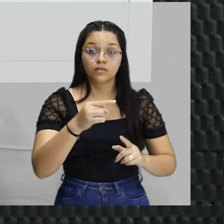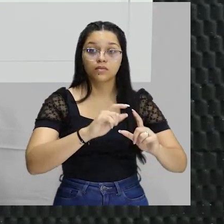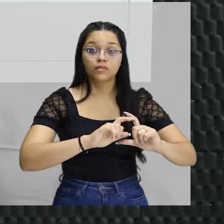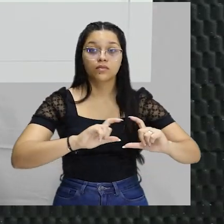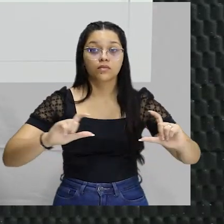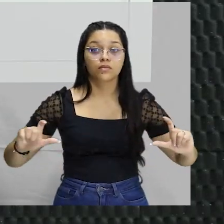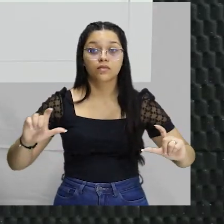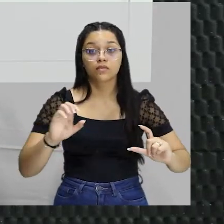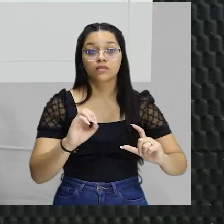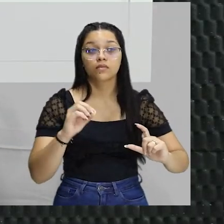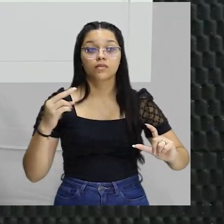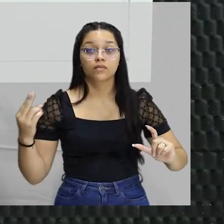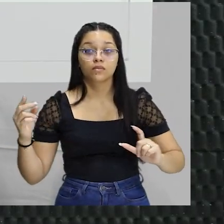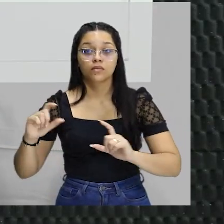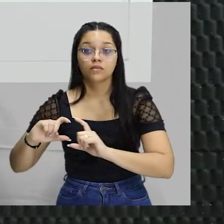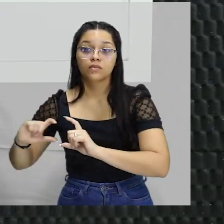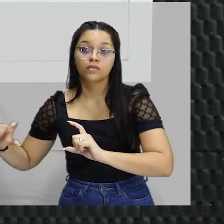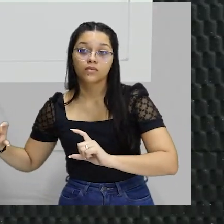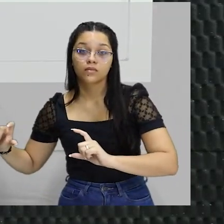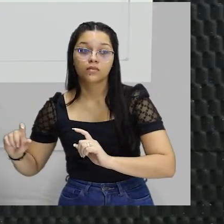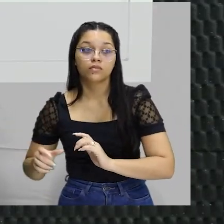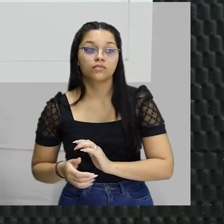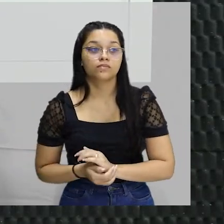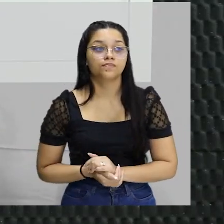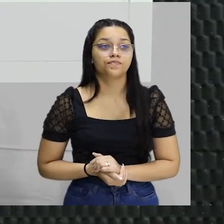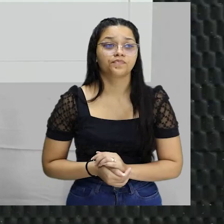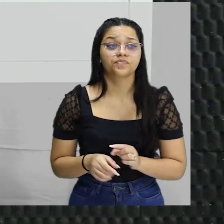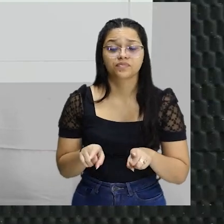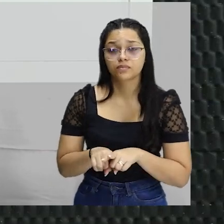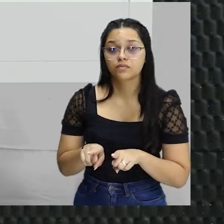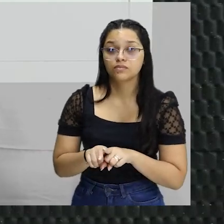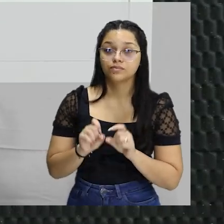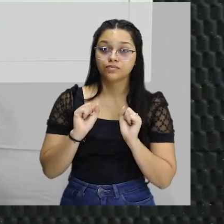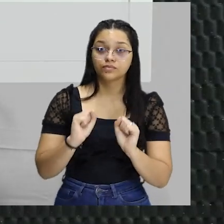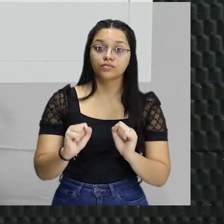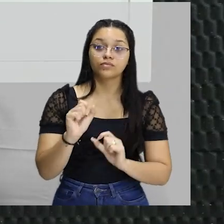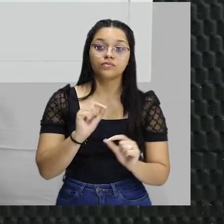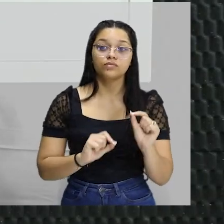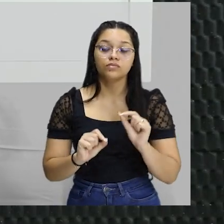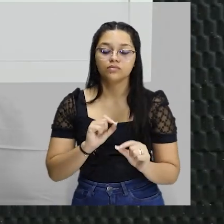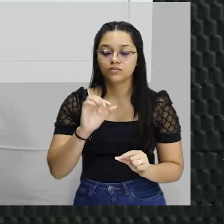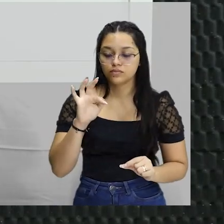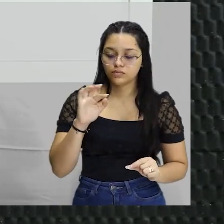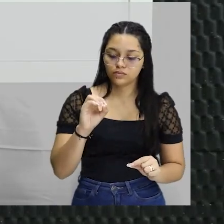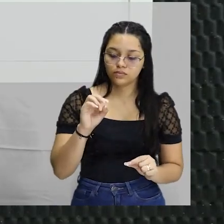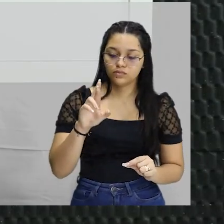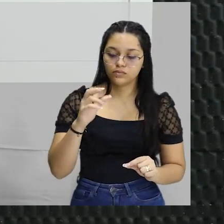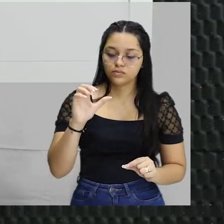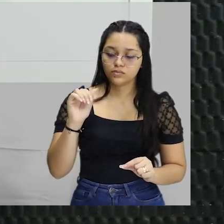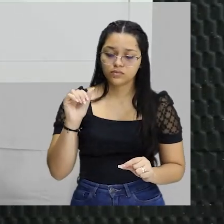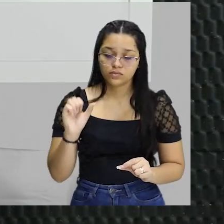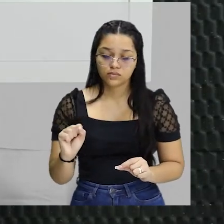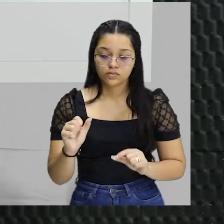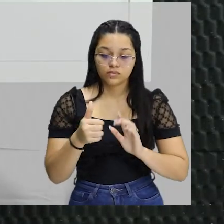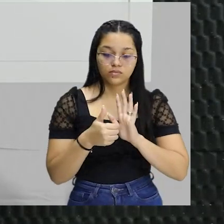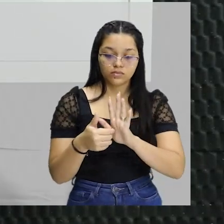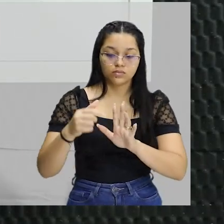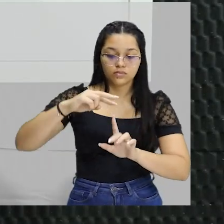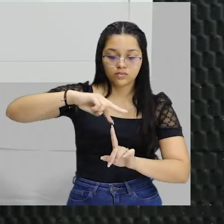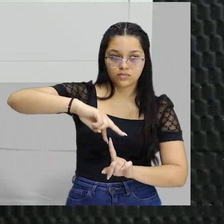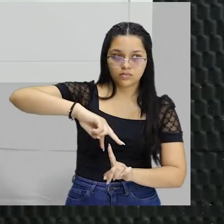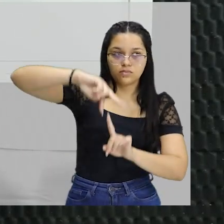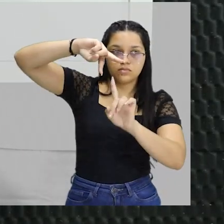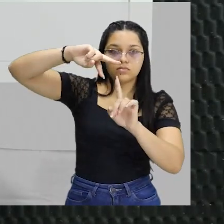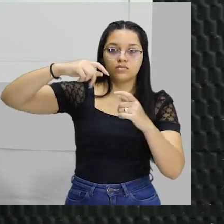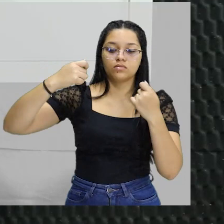igual a zero, ou a força resultante é igual a zero. Você também pode ver que as forças que apontam para cima